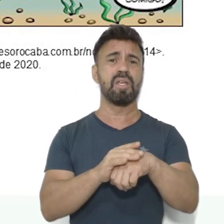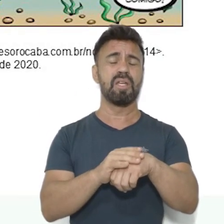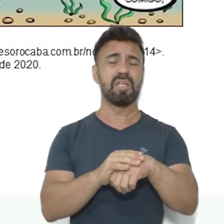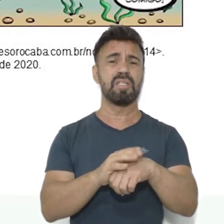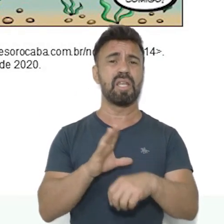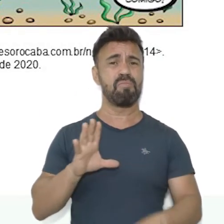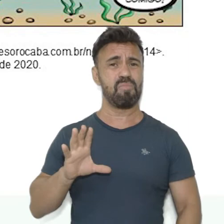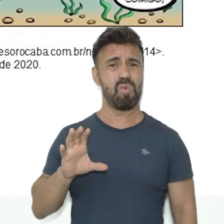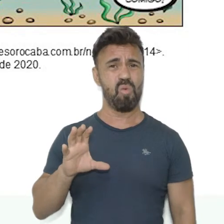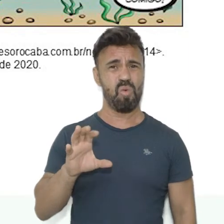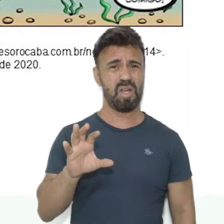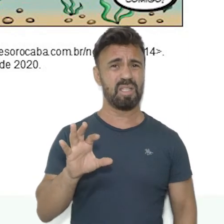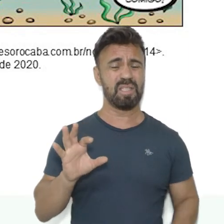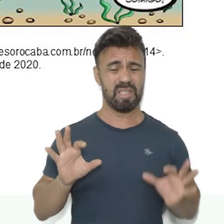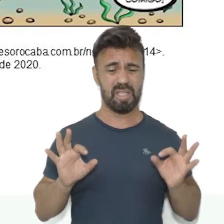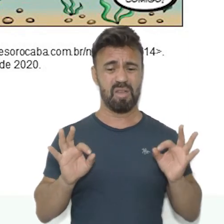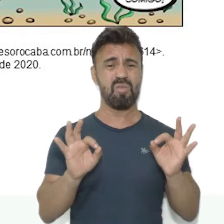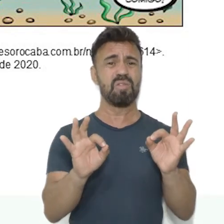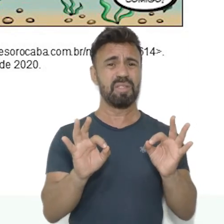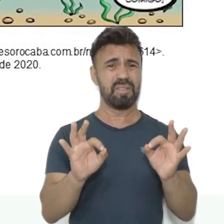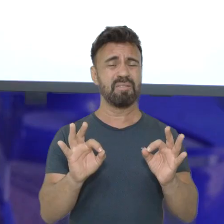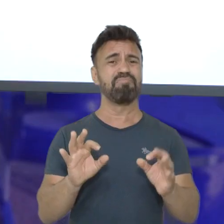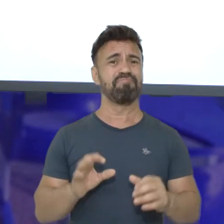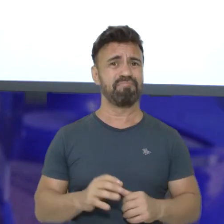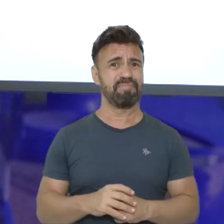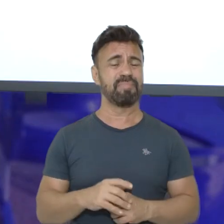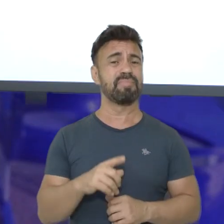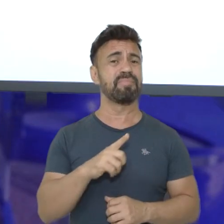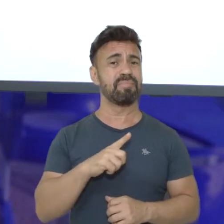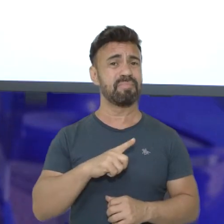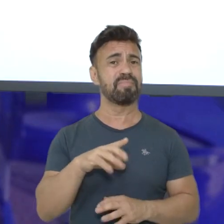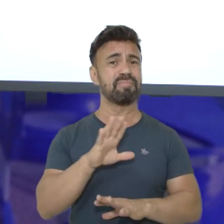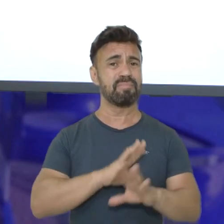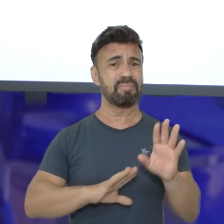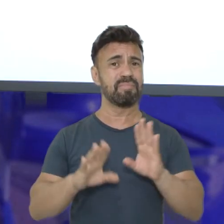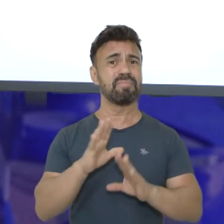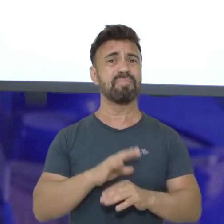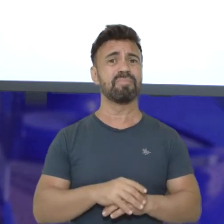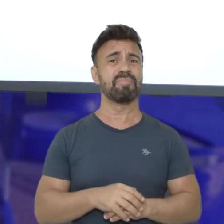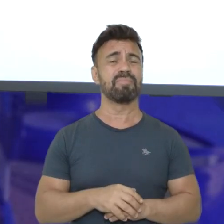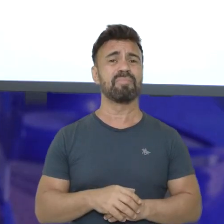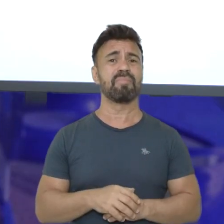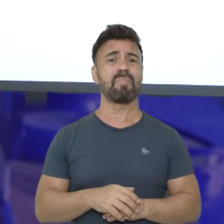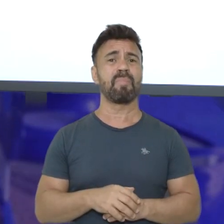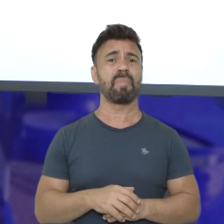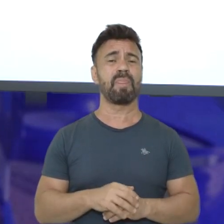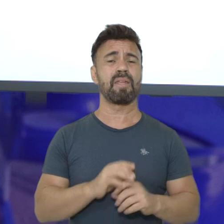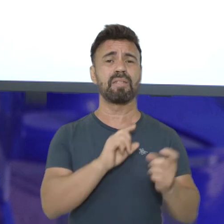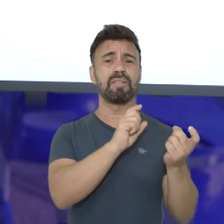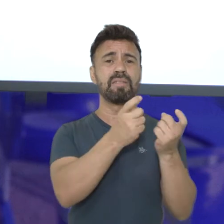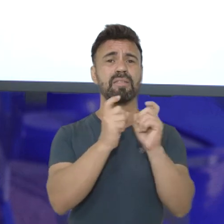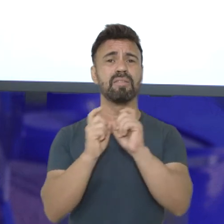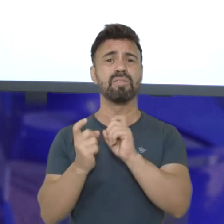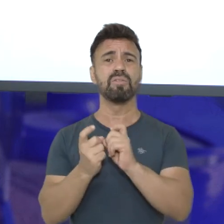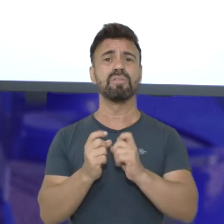o câncer. Porém, a gente abre aí, né, esse espaço para discutir